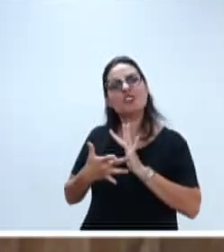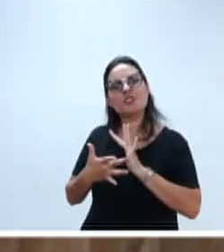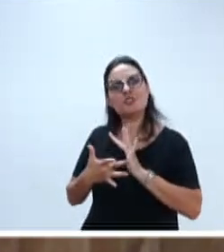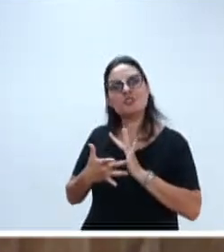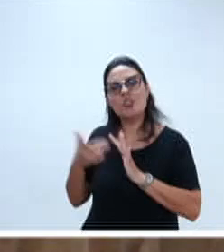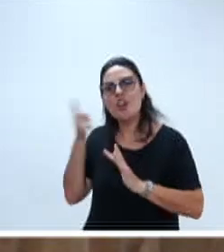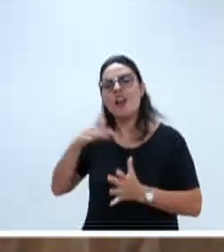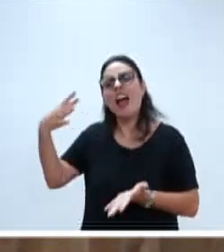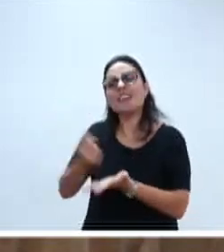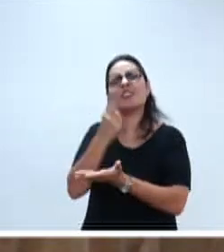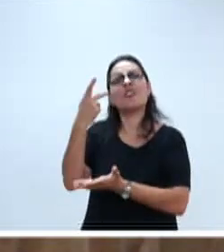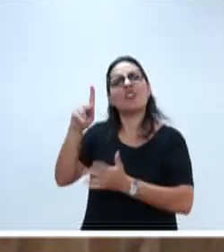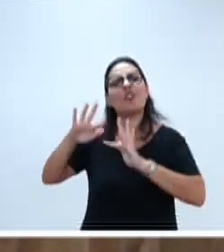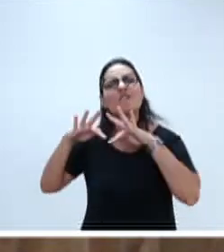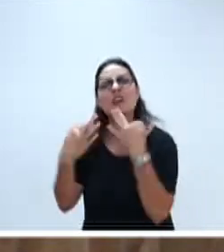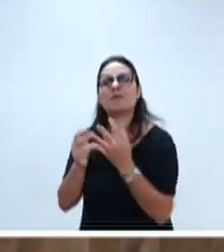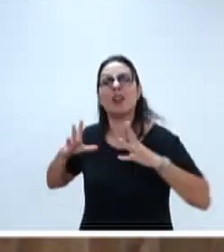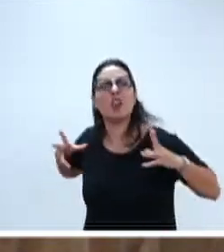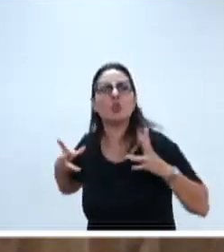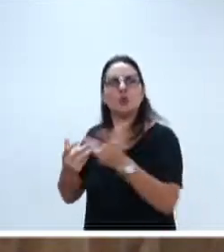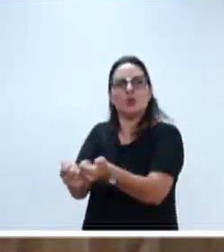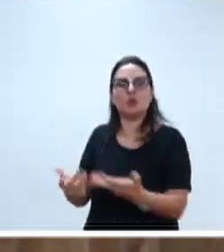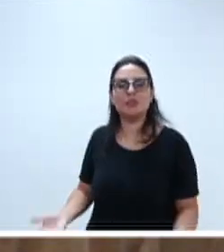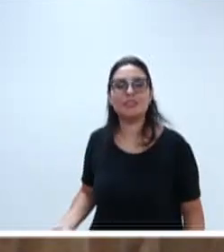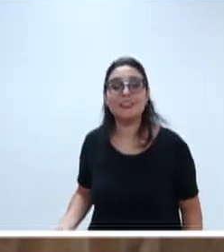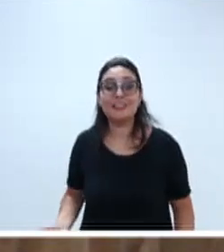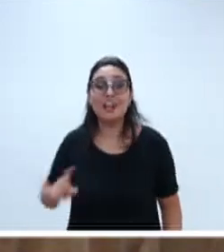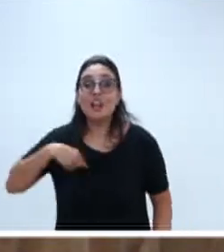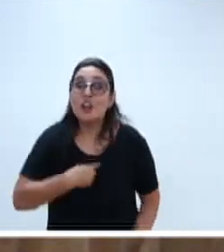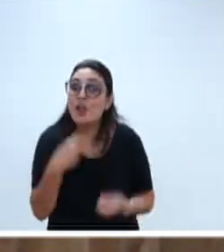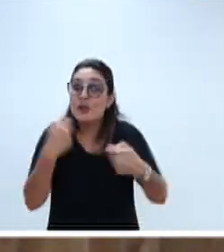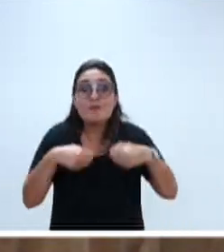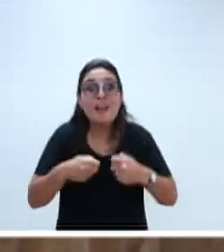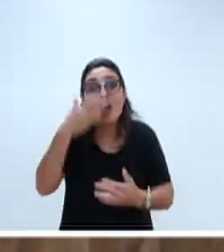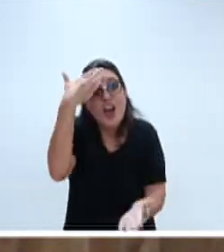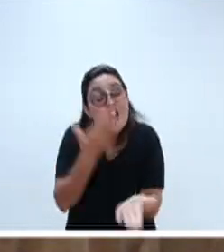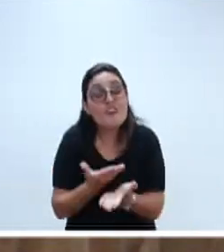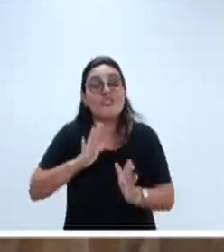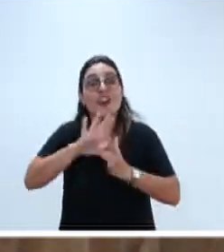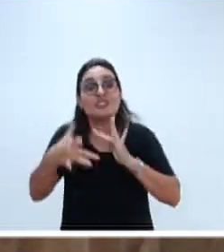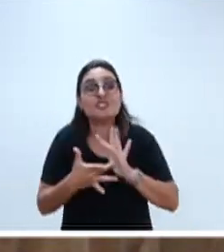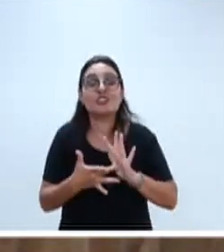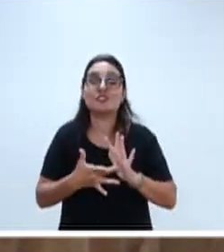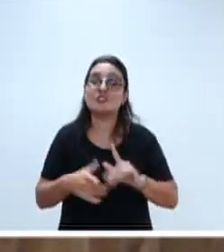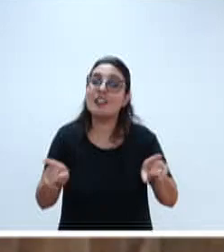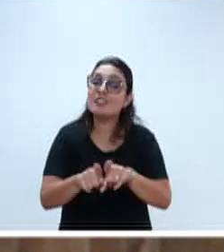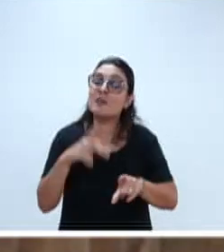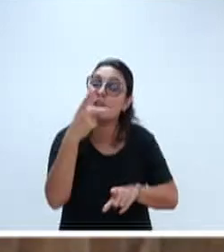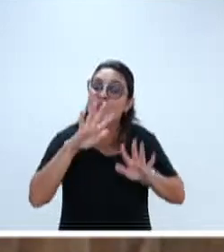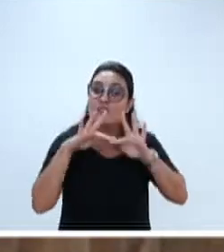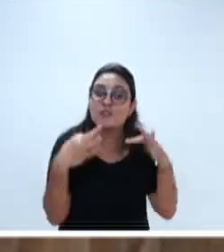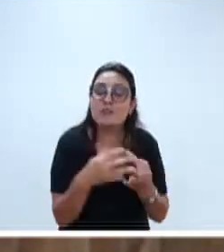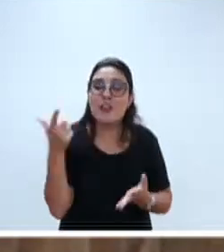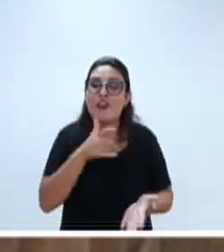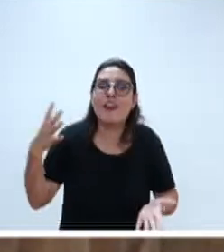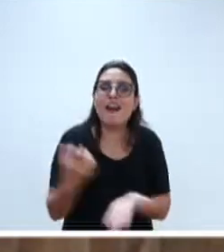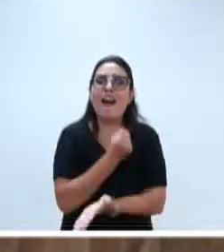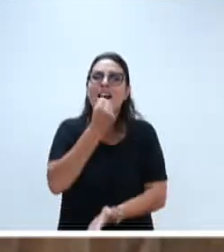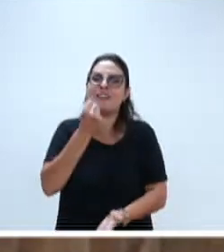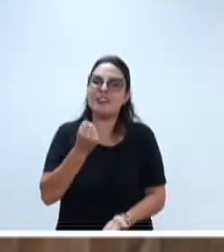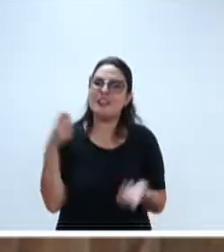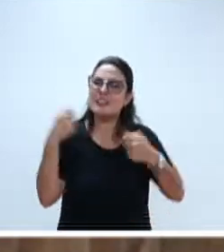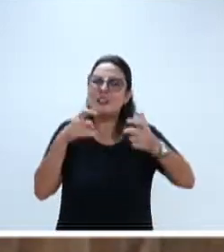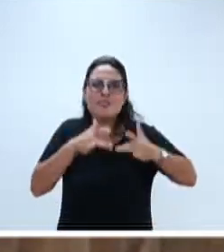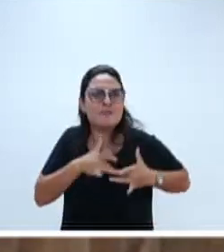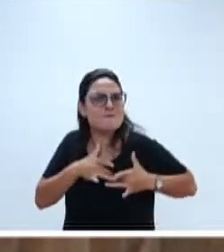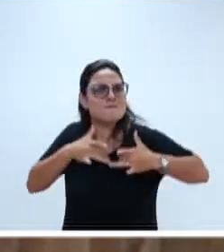de Cristo, e Ele tem mudado a nossa vida, Ele vai fazer isso na sua também. Essa disposição, esse